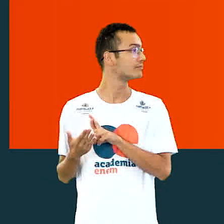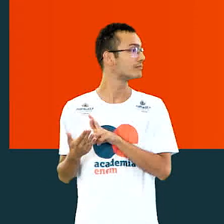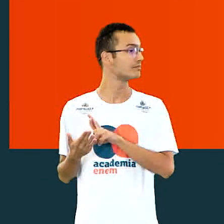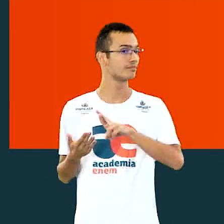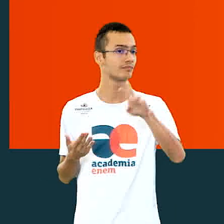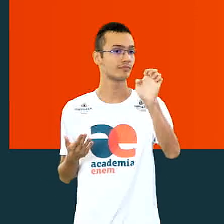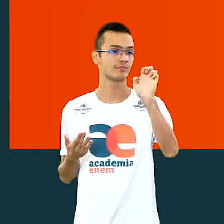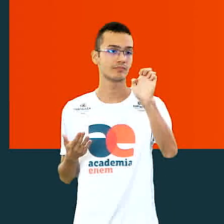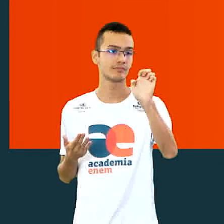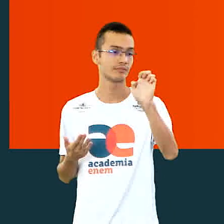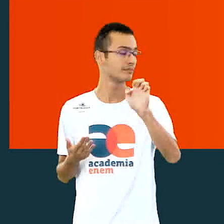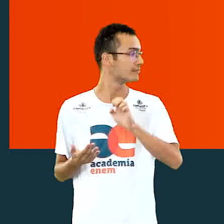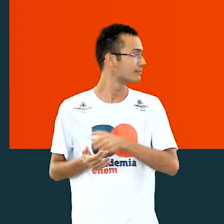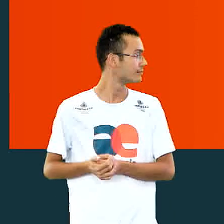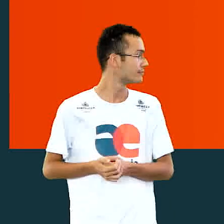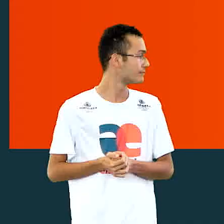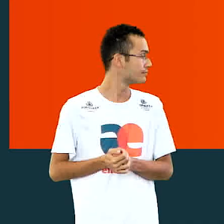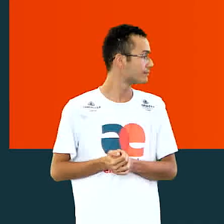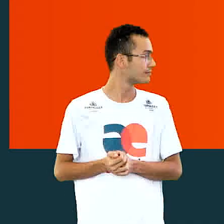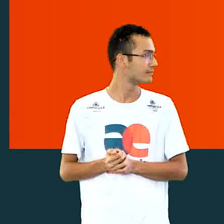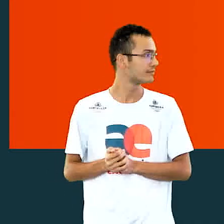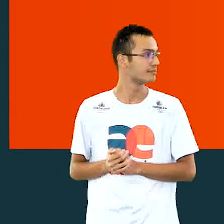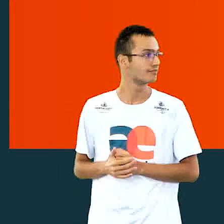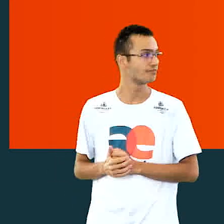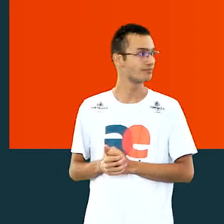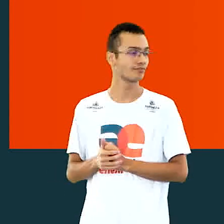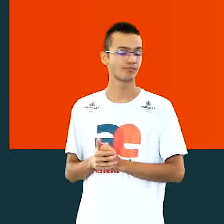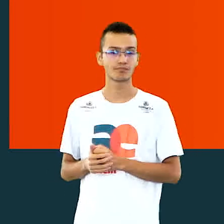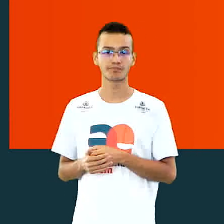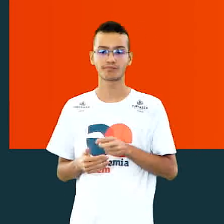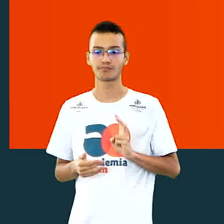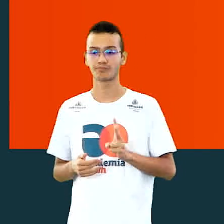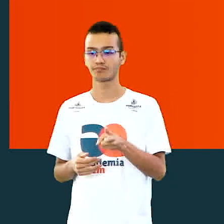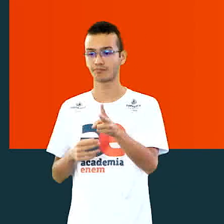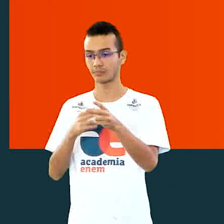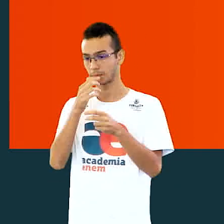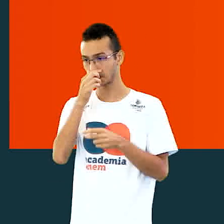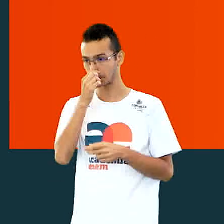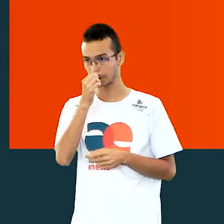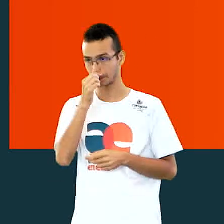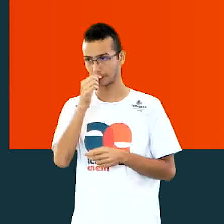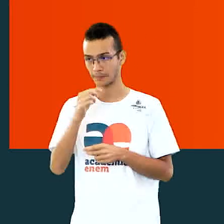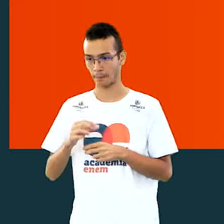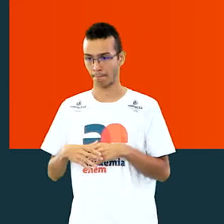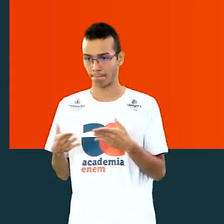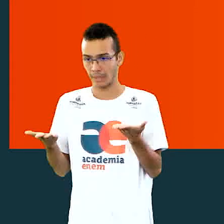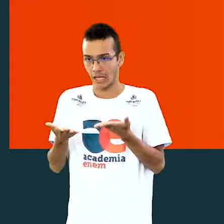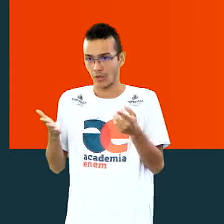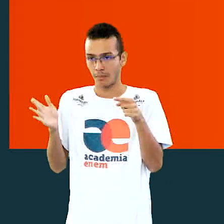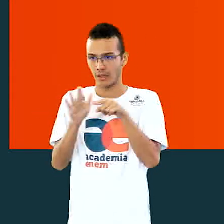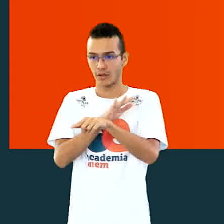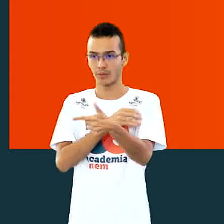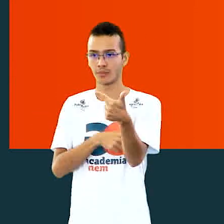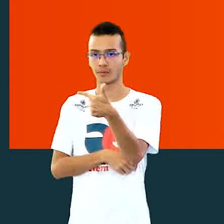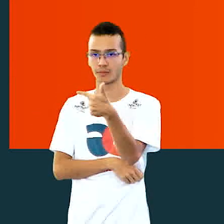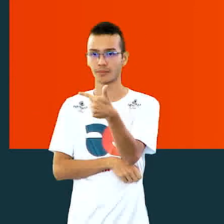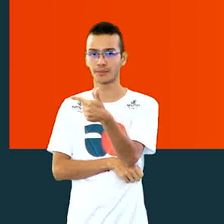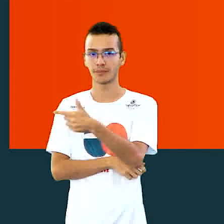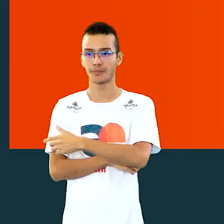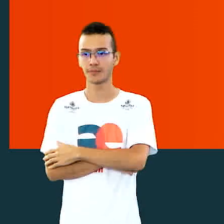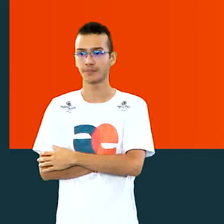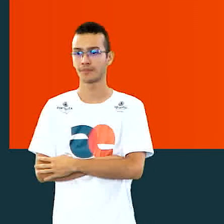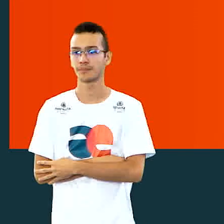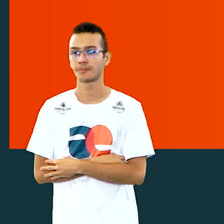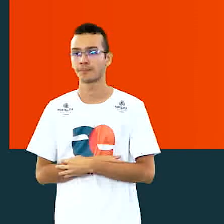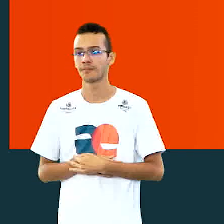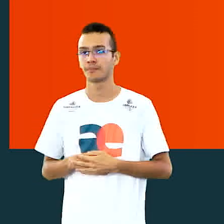Item certinho? Vamos lá. Vamos para a segunda. A fim de classificar as